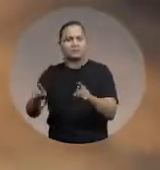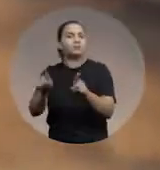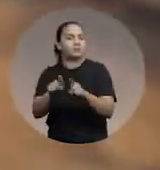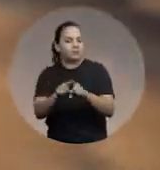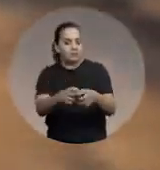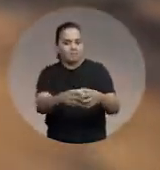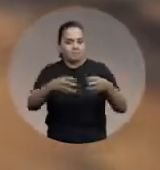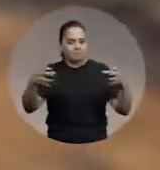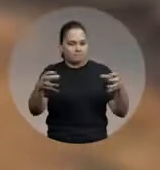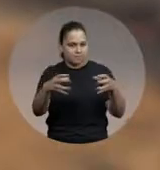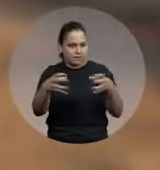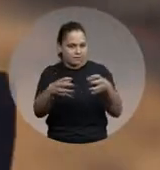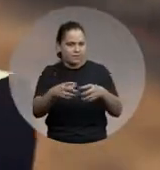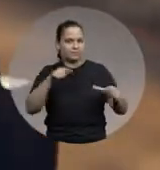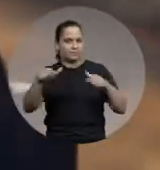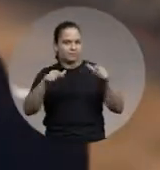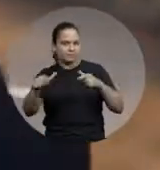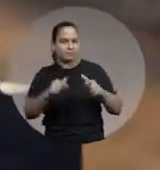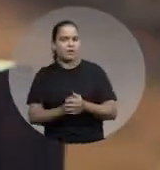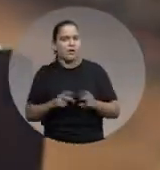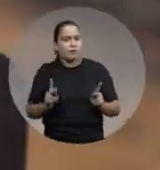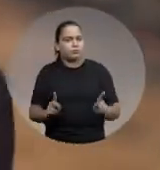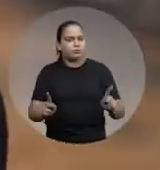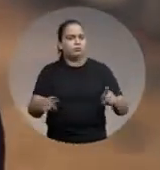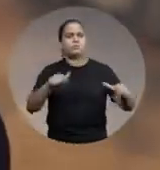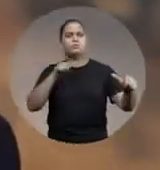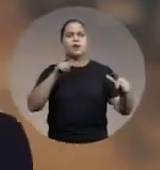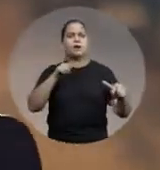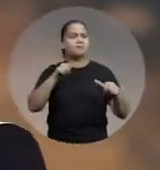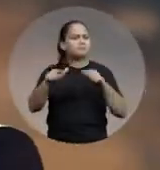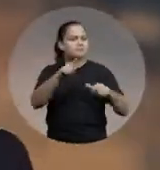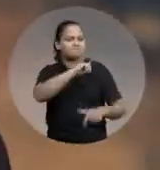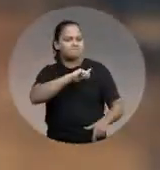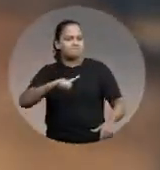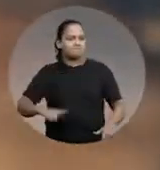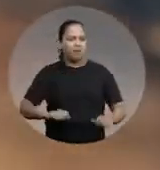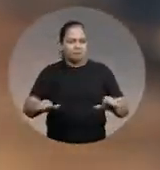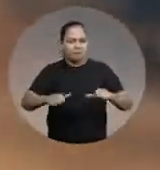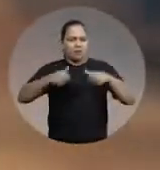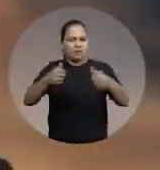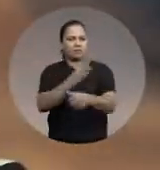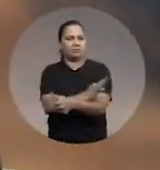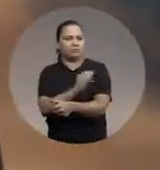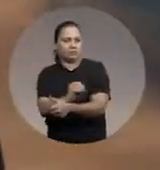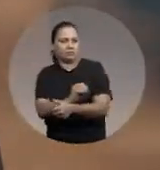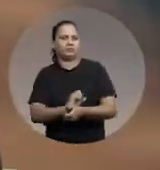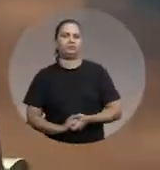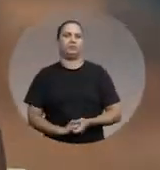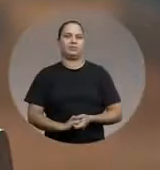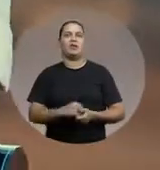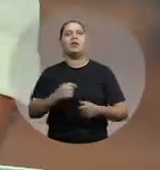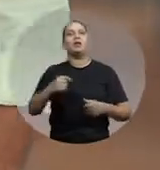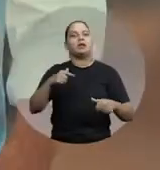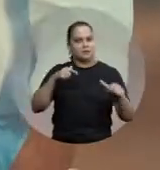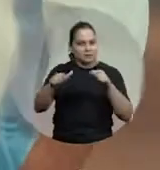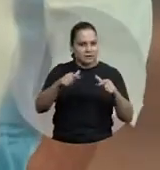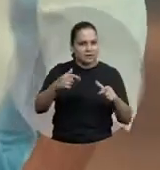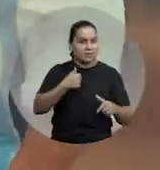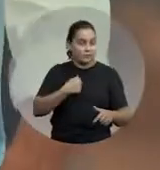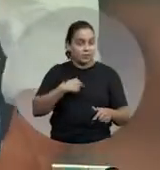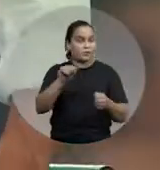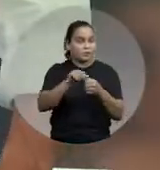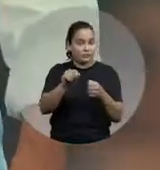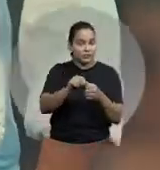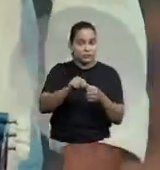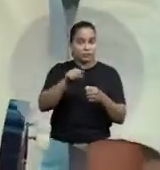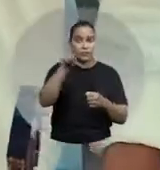equipe. Nós continuaremos fazendo o melhor governo que o Tocantins já teve. É esse trabalho que eu estou fazendo com os seus conselhos,